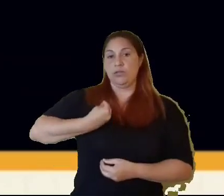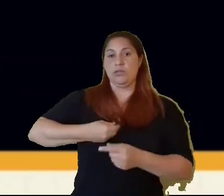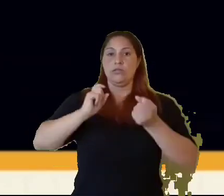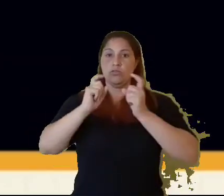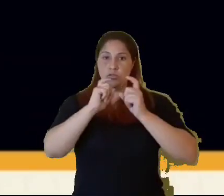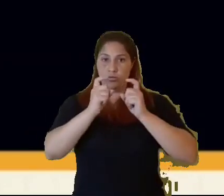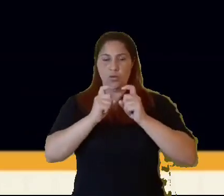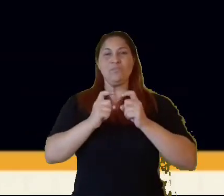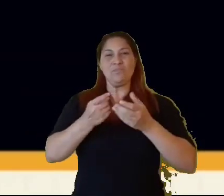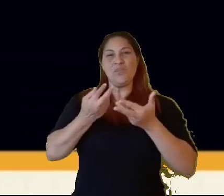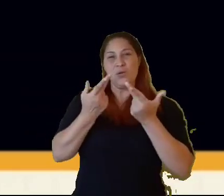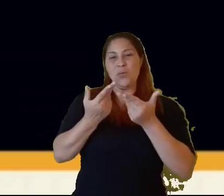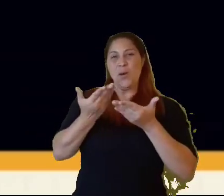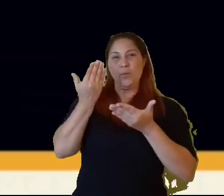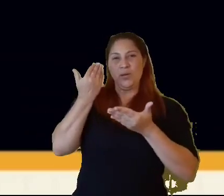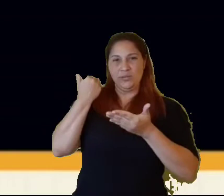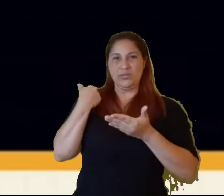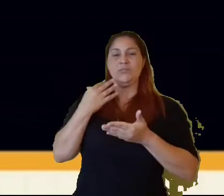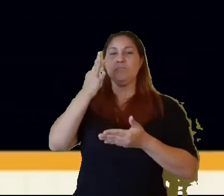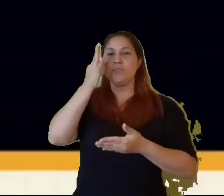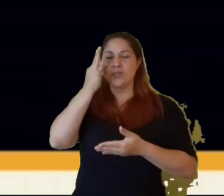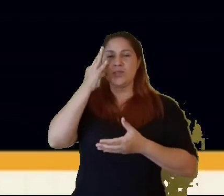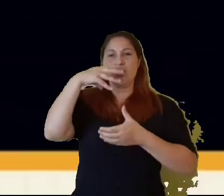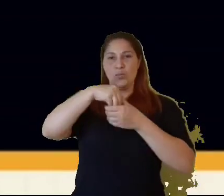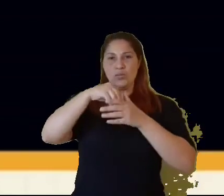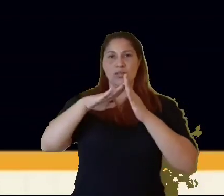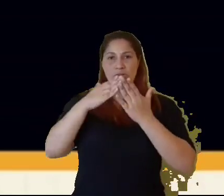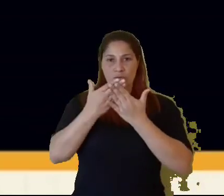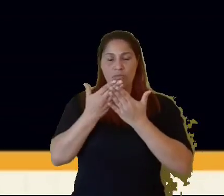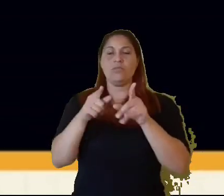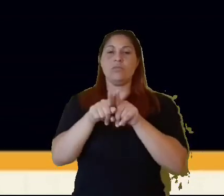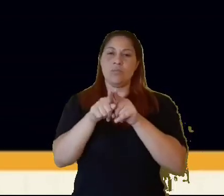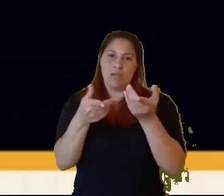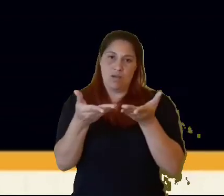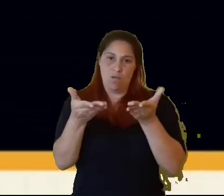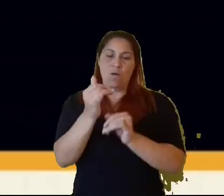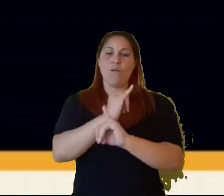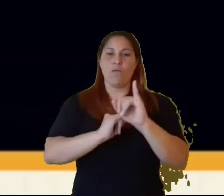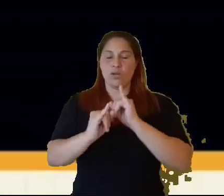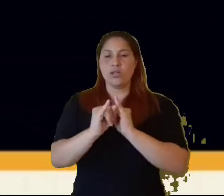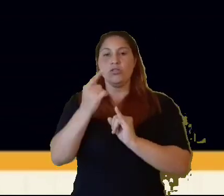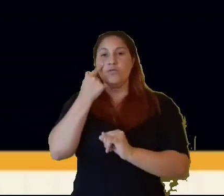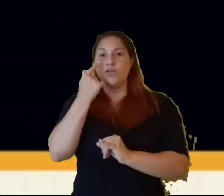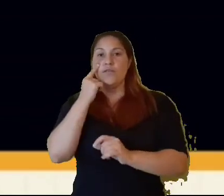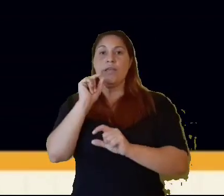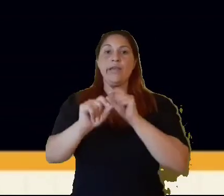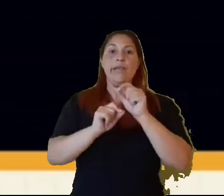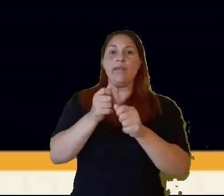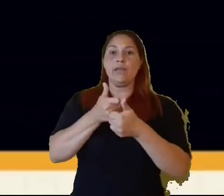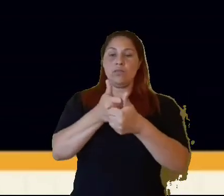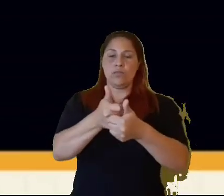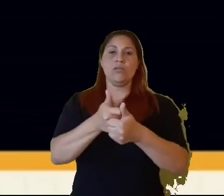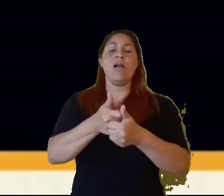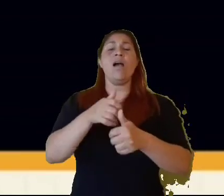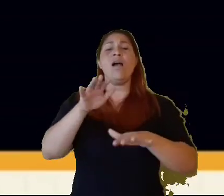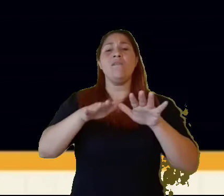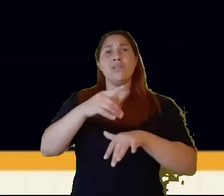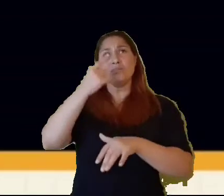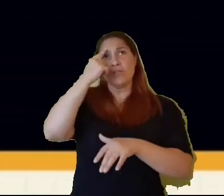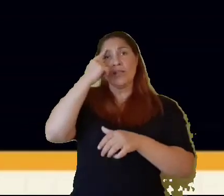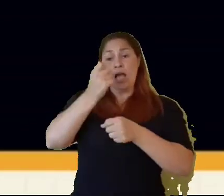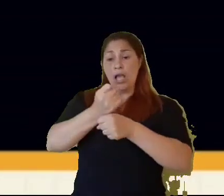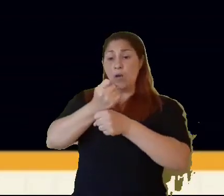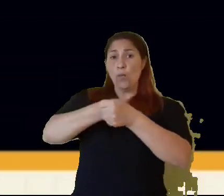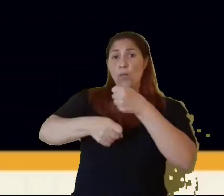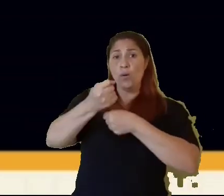reuniões presenciais, a gente vai voltar a fazer com todo mundo para ver quem está acompanhando e quem não está. E vamos dizer, ai, Fernanda, eu tive um problema lá em